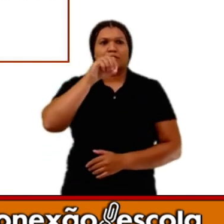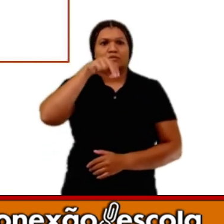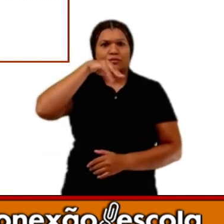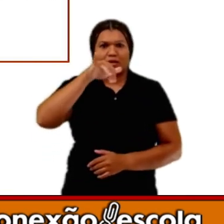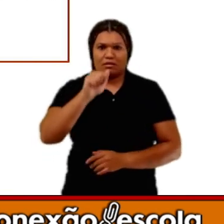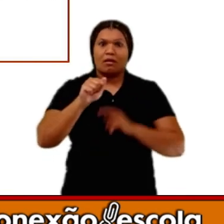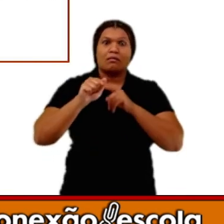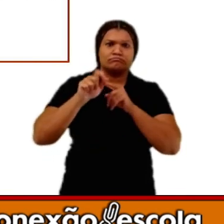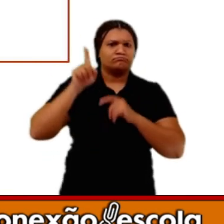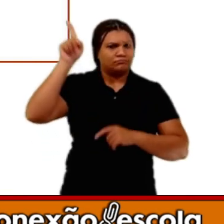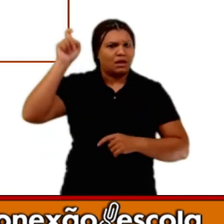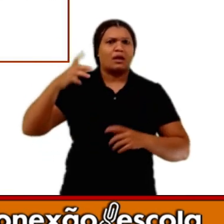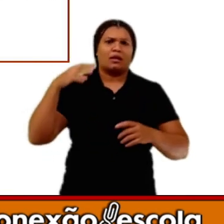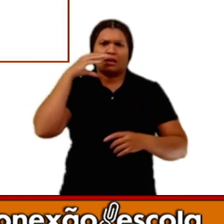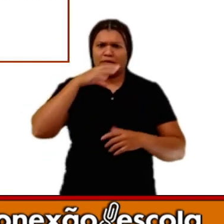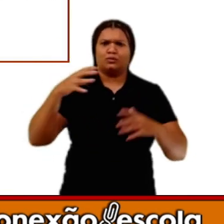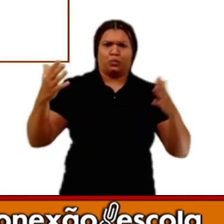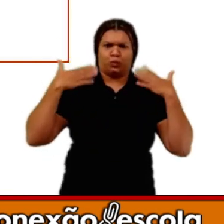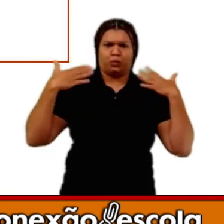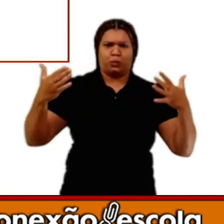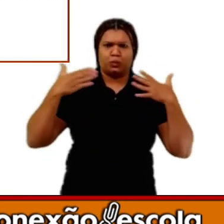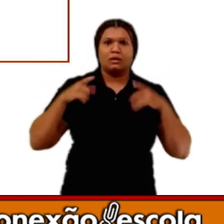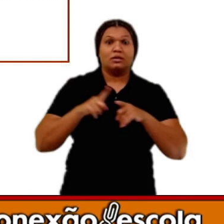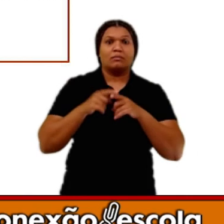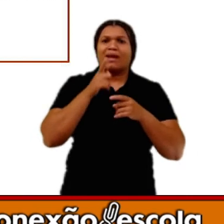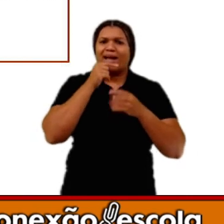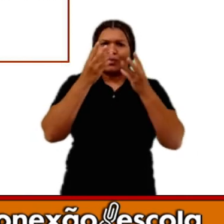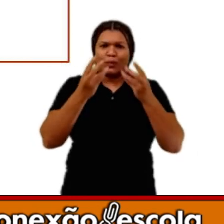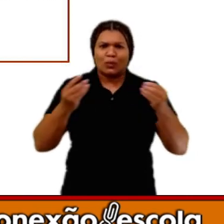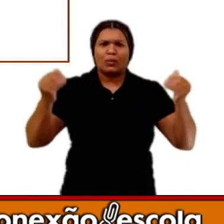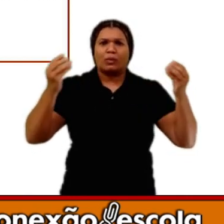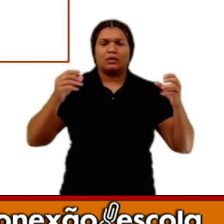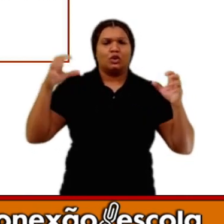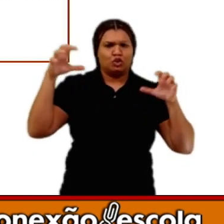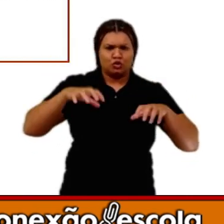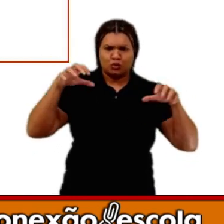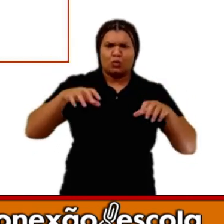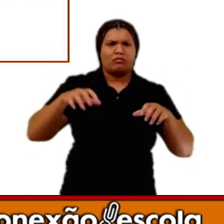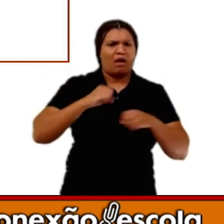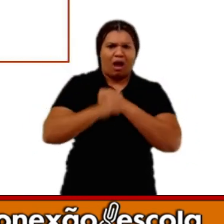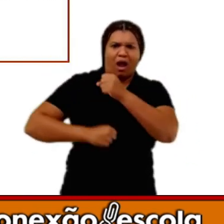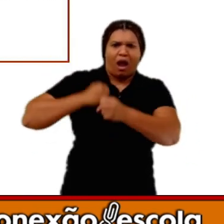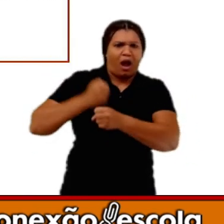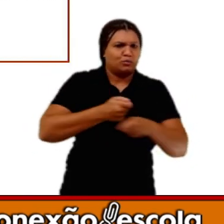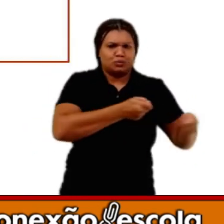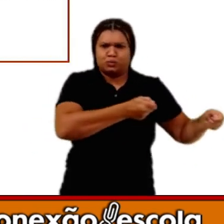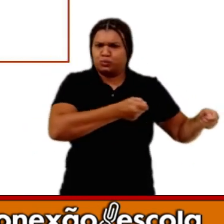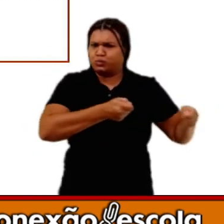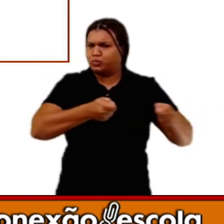com elevados índices de precipitação. Chove durante todo o ano. A Amazônia é a